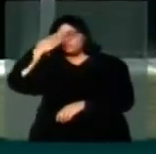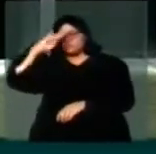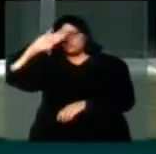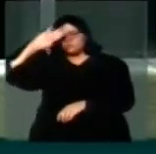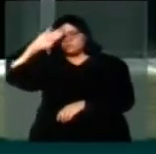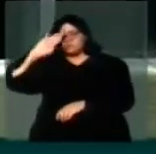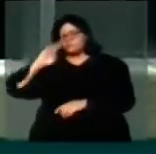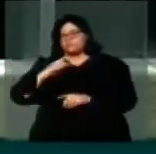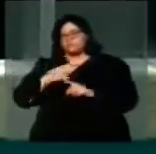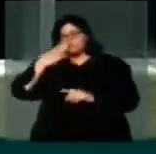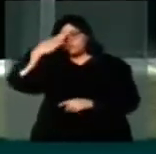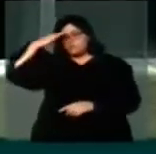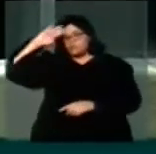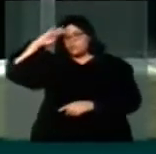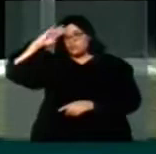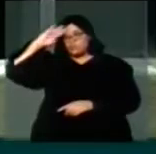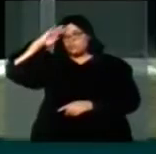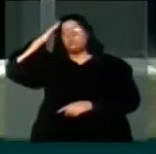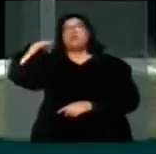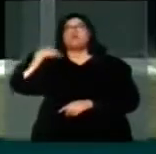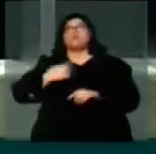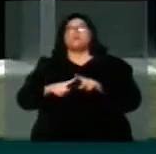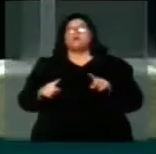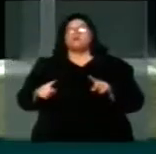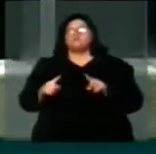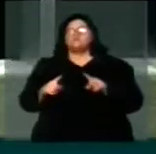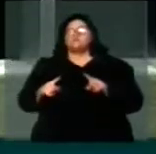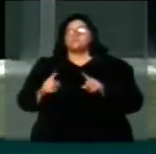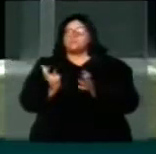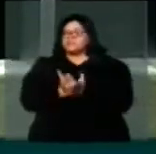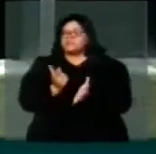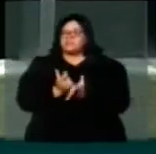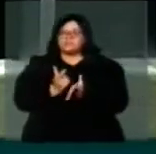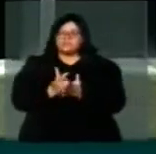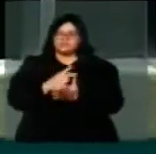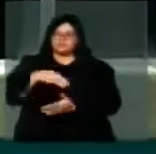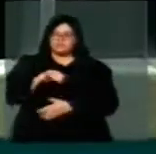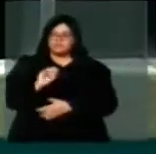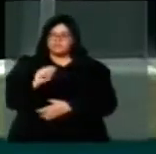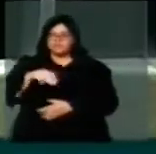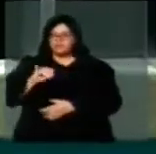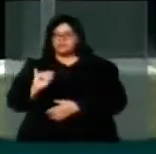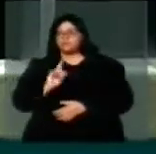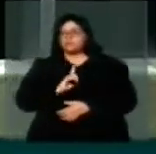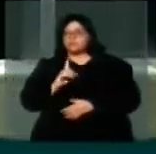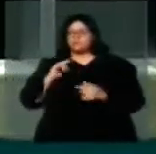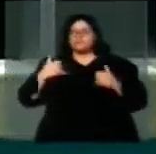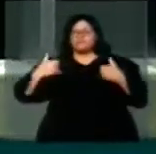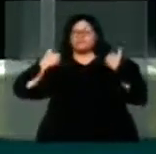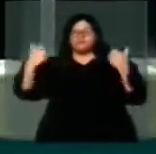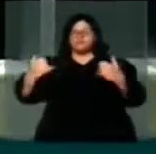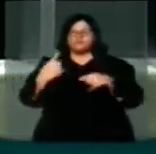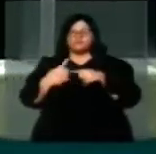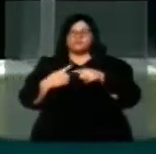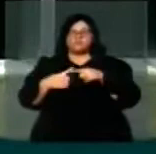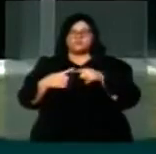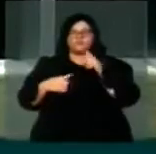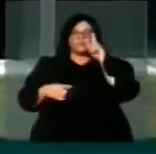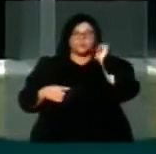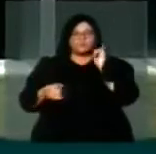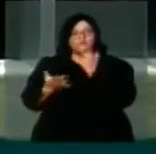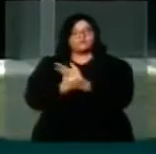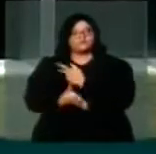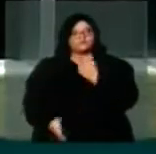lá mesmo em Miami que teve festa ontem, com o povo na rua também, e em Cuba eu tenho